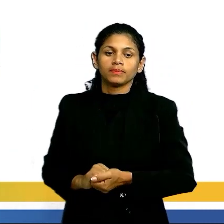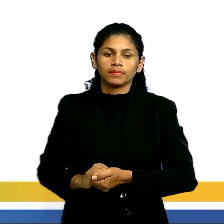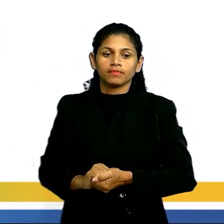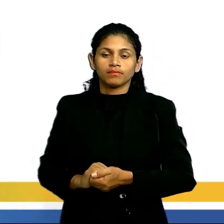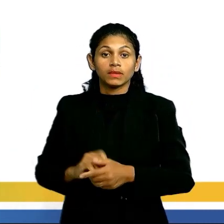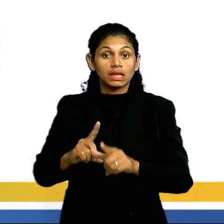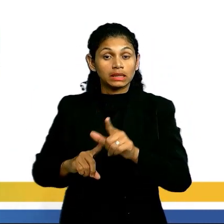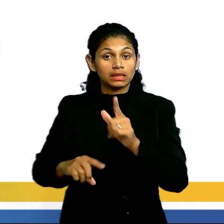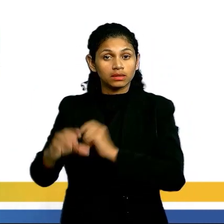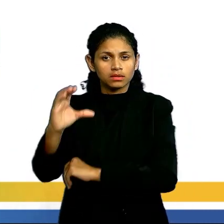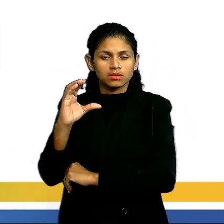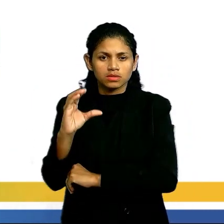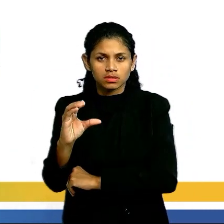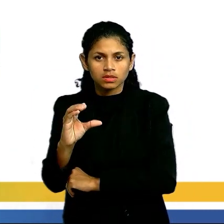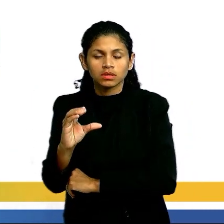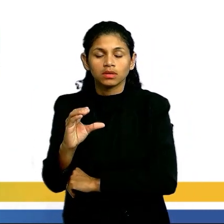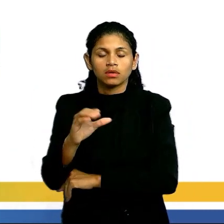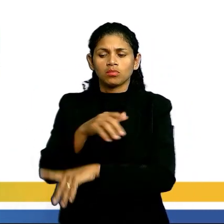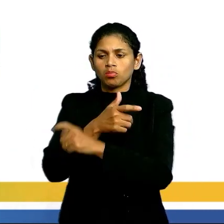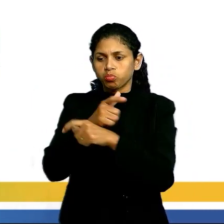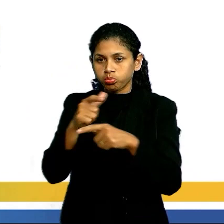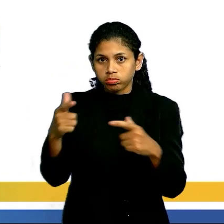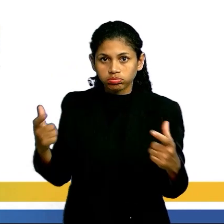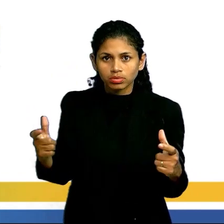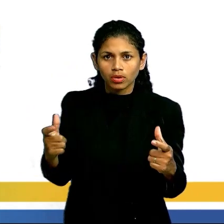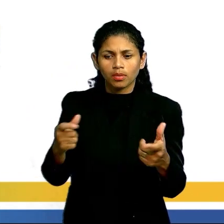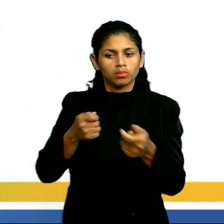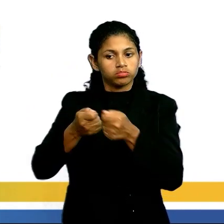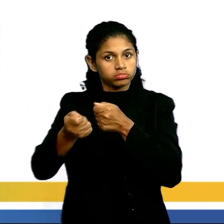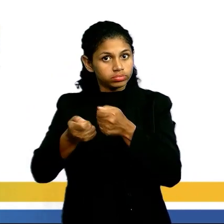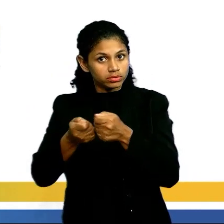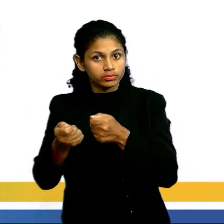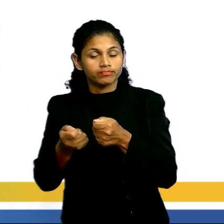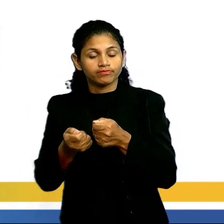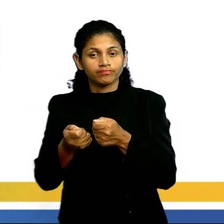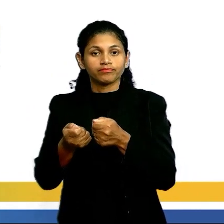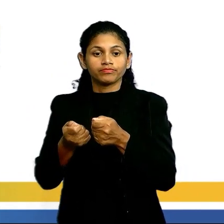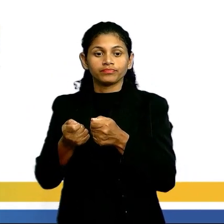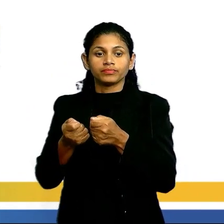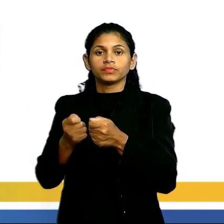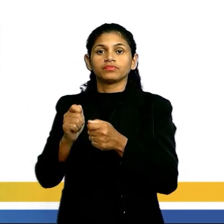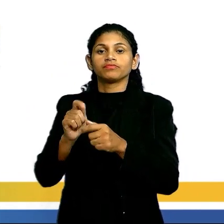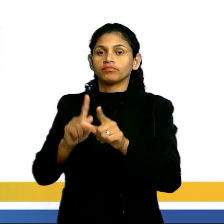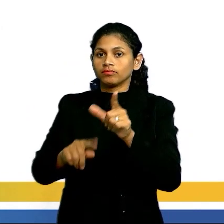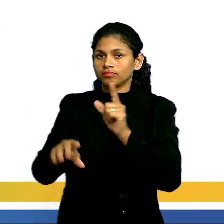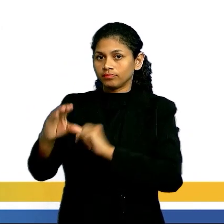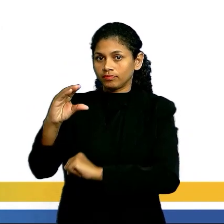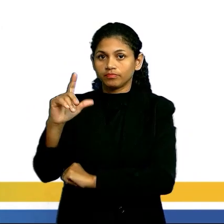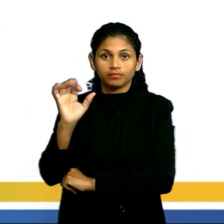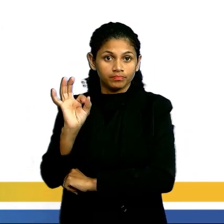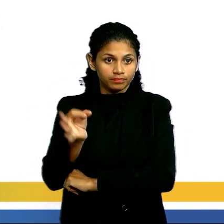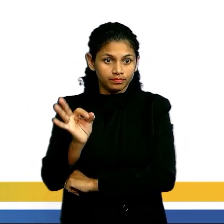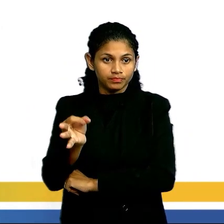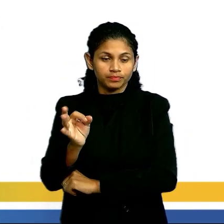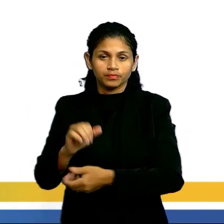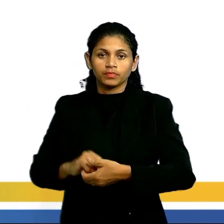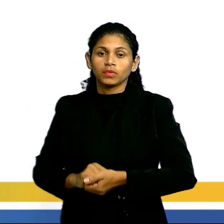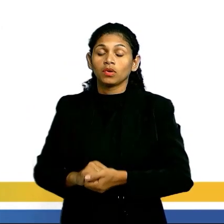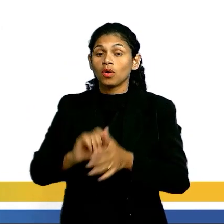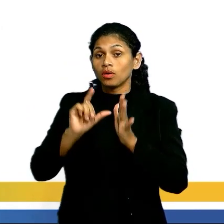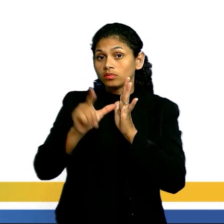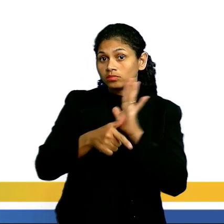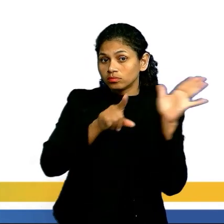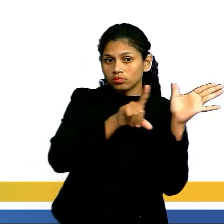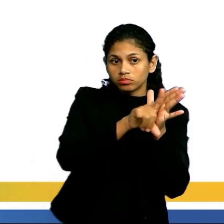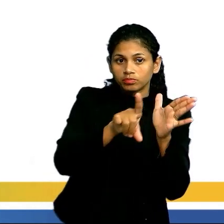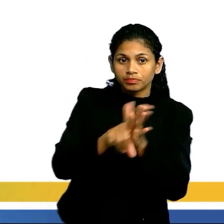tá? Ela é mais complexa, ela é mais rigorosa, tá? Então, alternativa correta, a C. Próxima